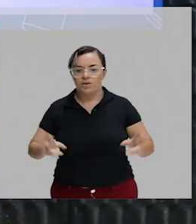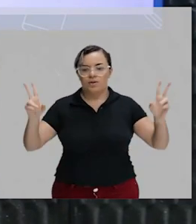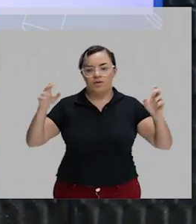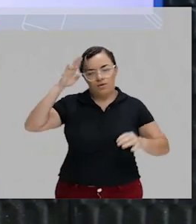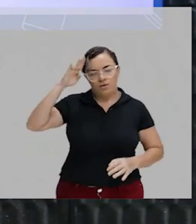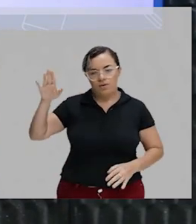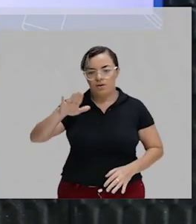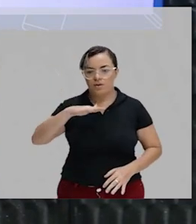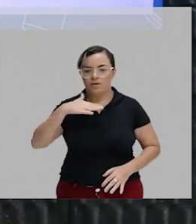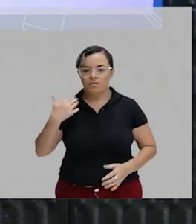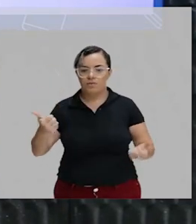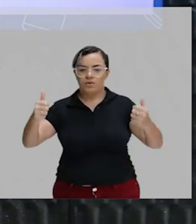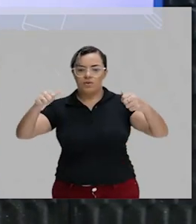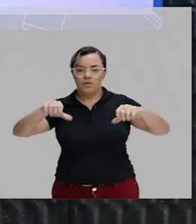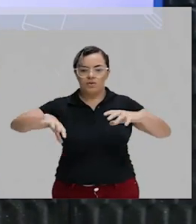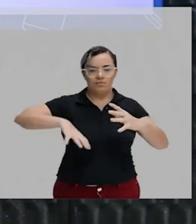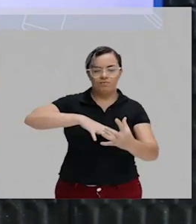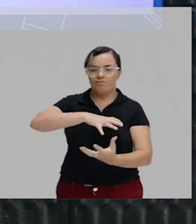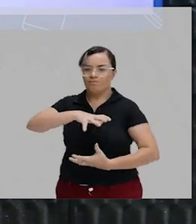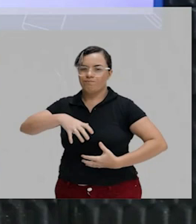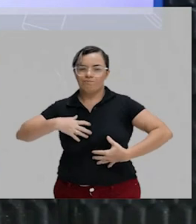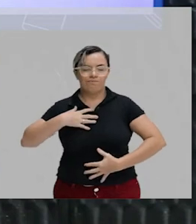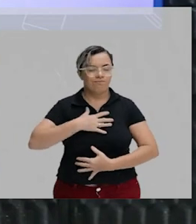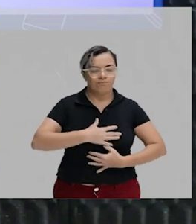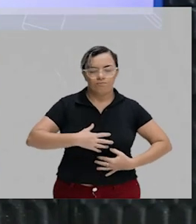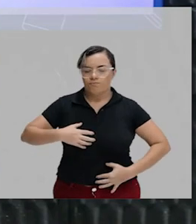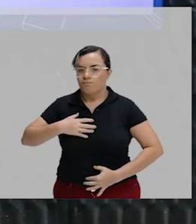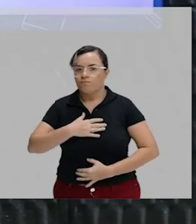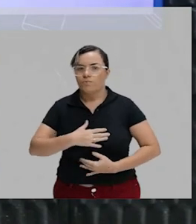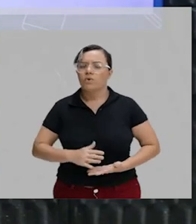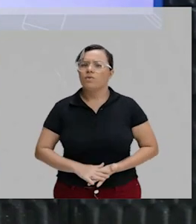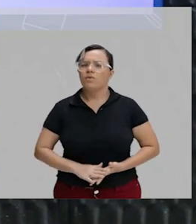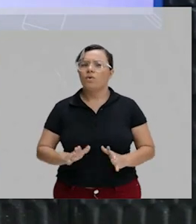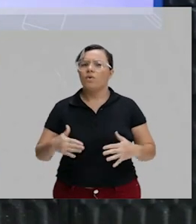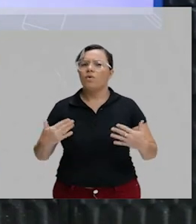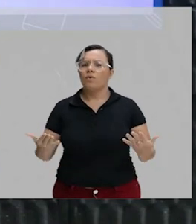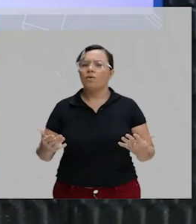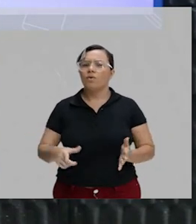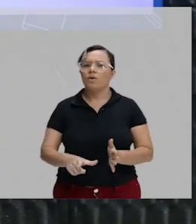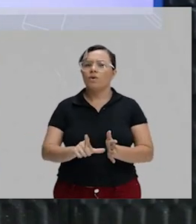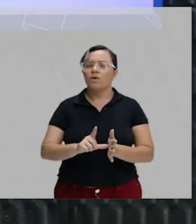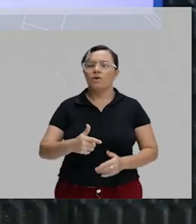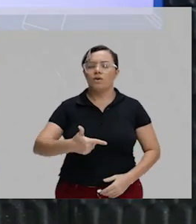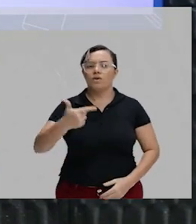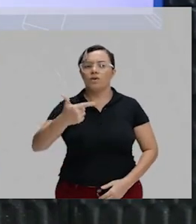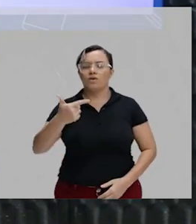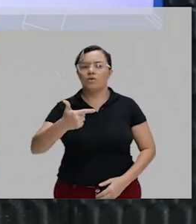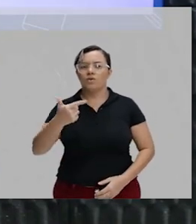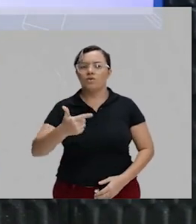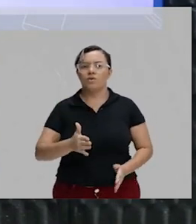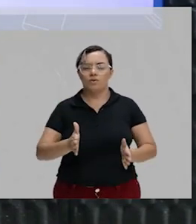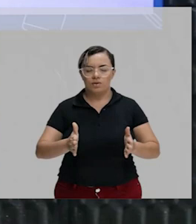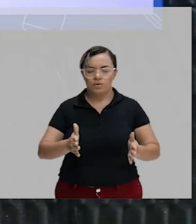tédio a revolta e o desespero anterior onde é que nós vimos isso antes lá na segunda fase do Romantismo